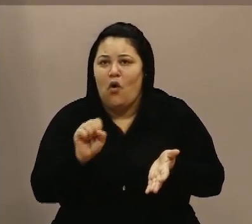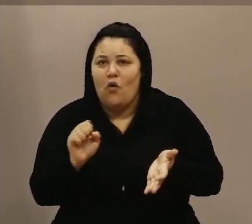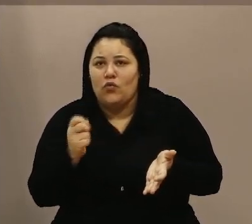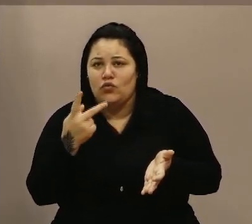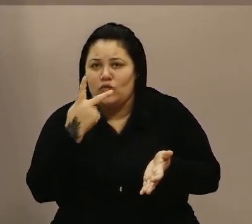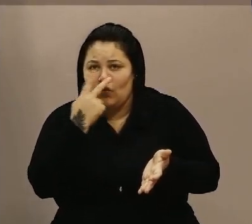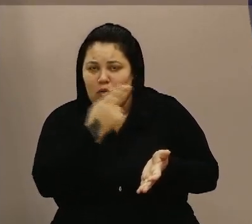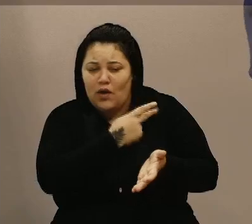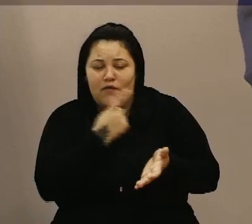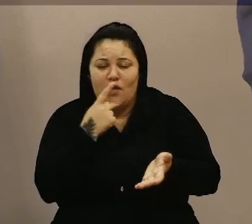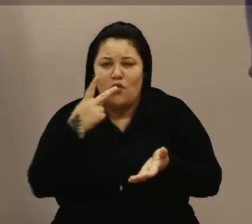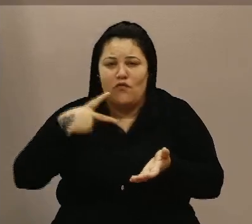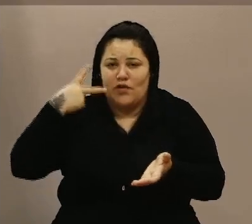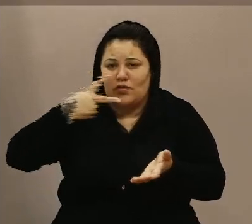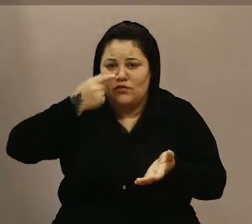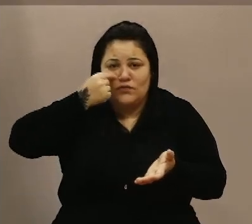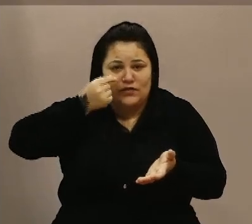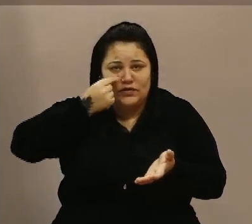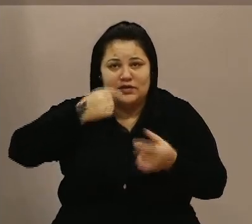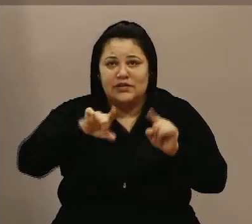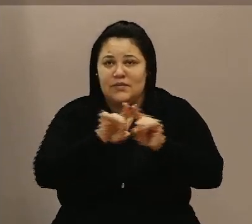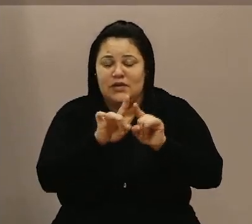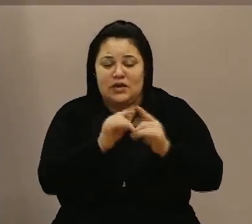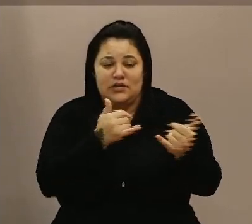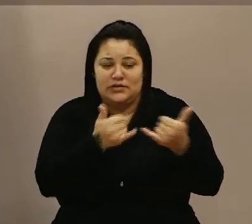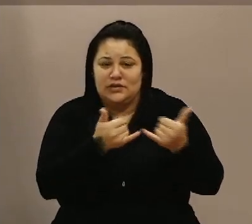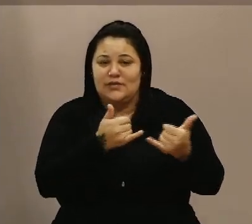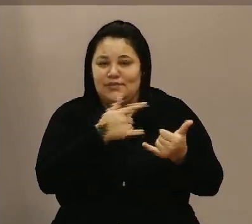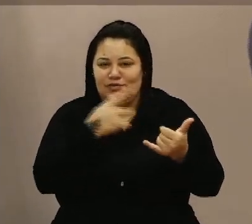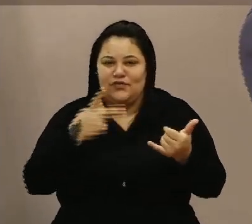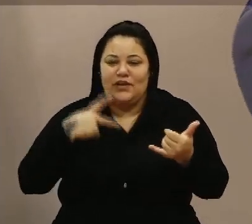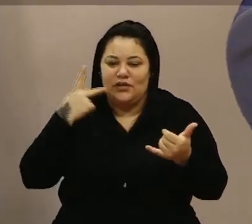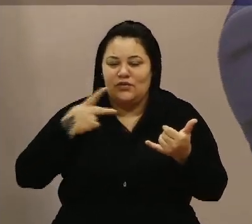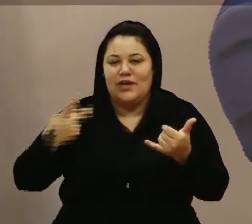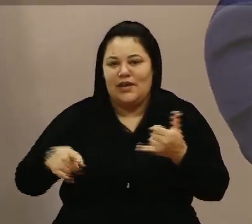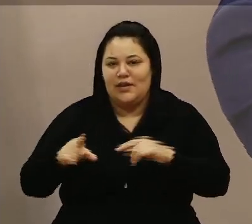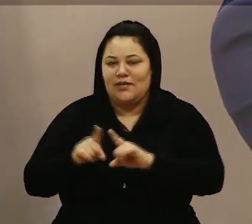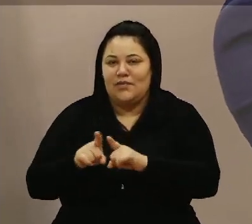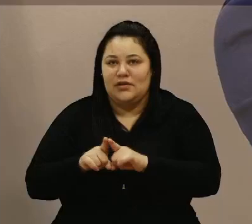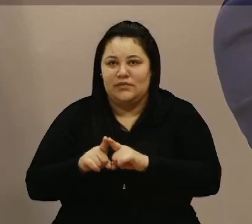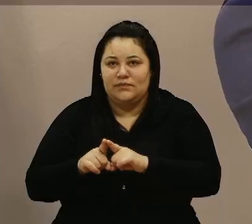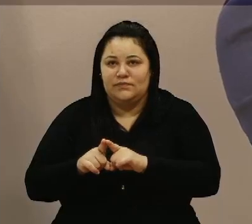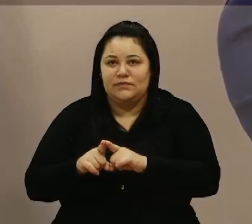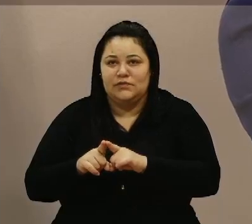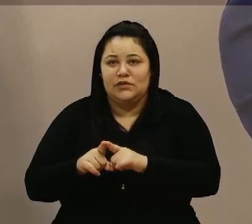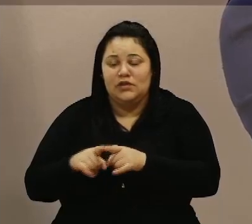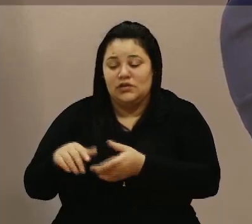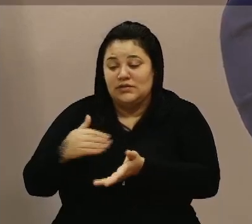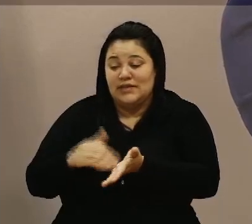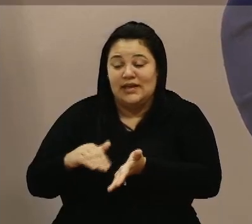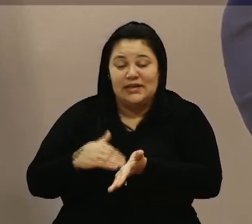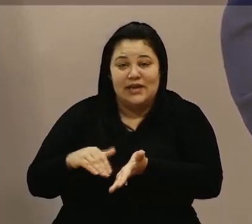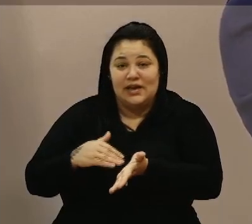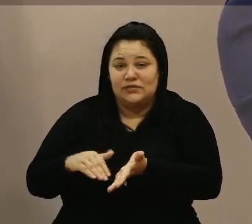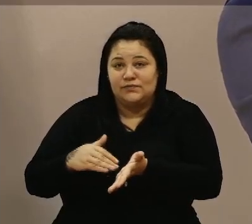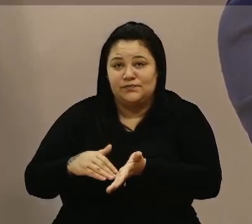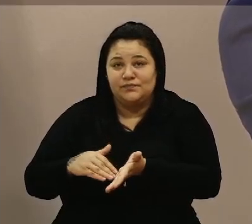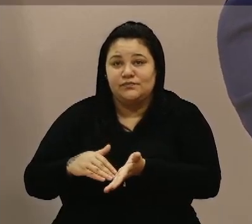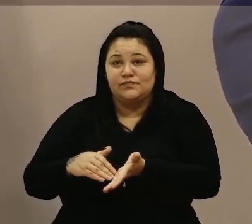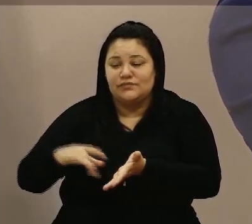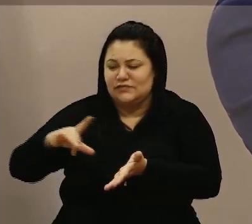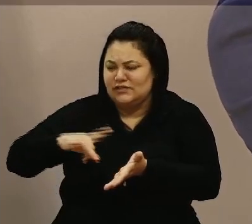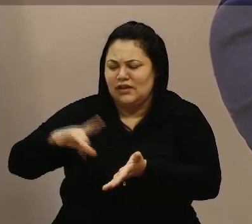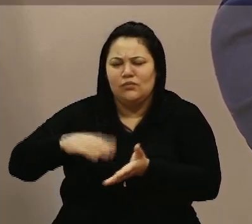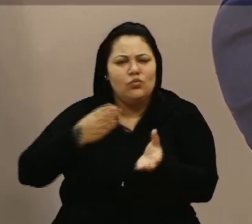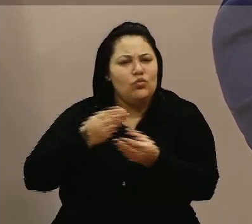Frisso, que também é um exemplo de vereador na nossa casa, o secretário Alfonso tem uma